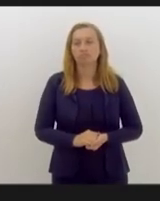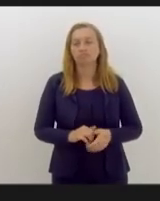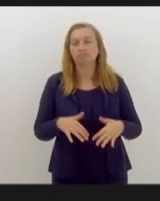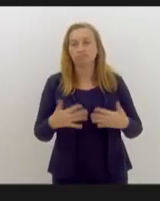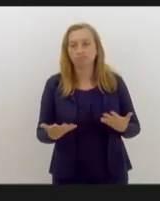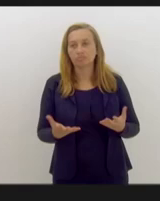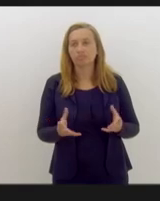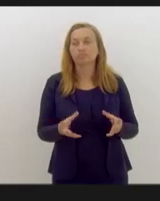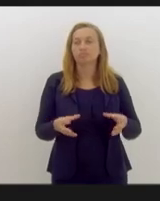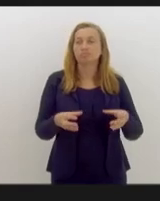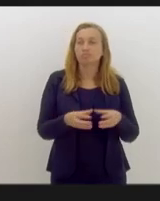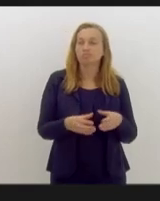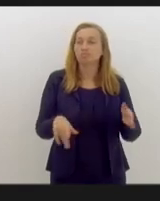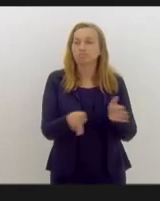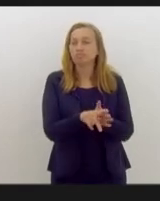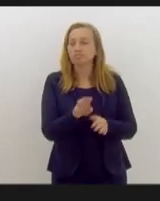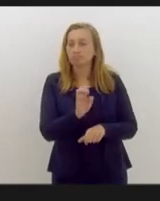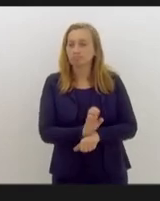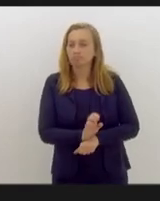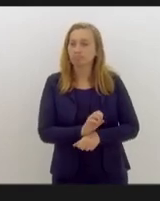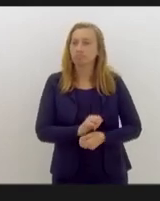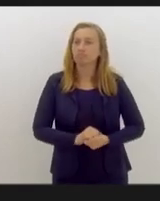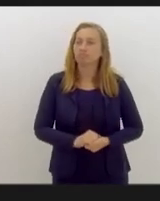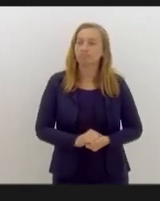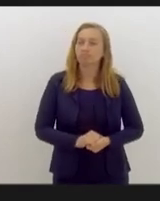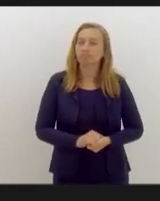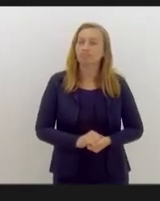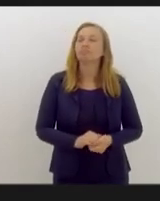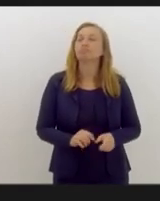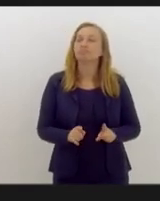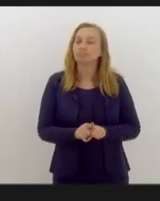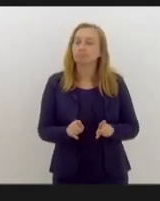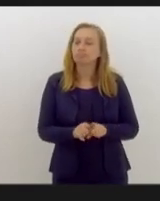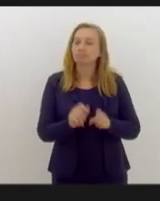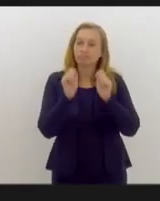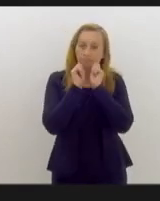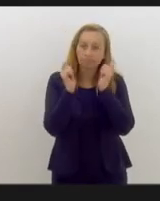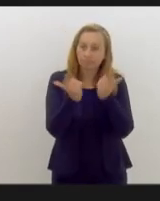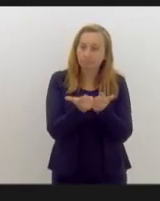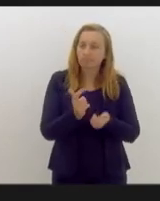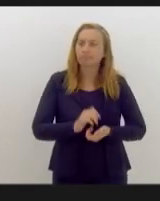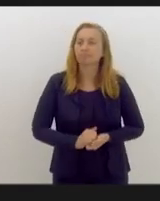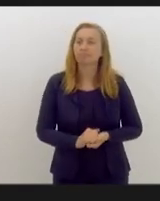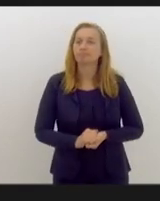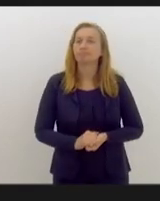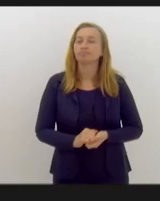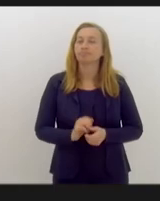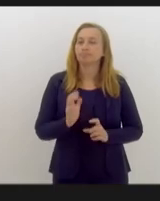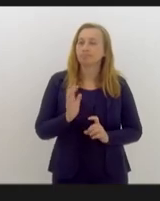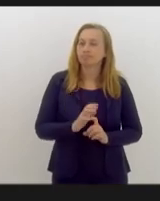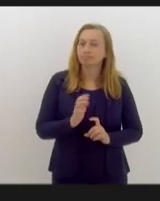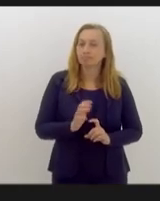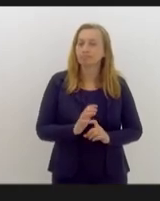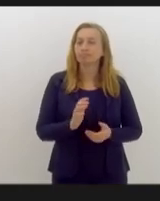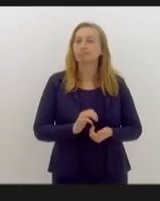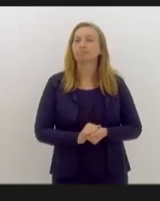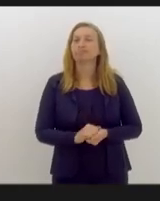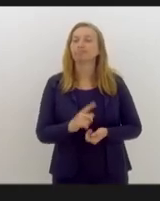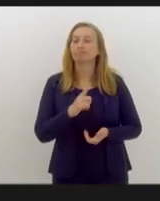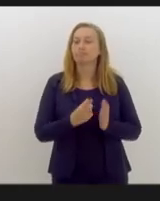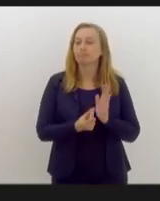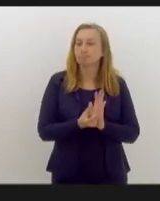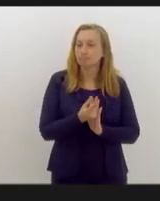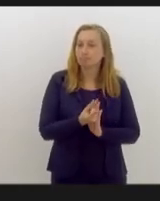órgão de Estado, né, assim como a Assembleia Legislativa, né, pressionar para que tenhamos orçamento